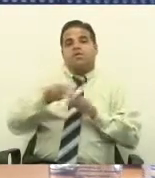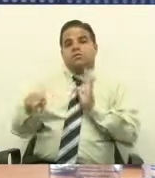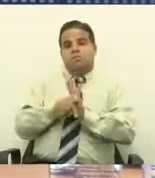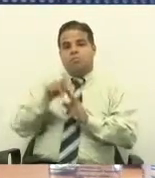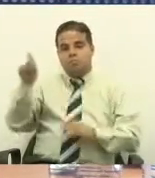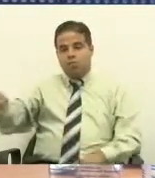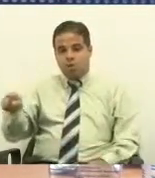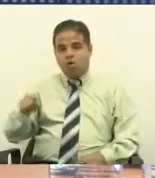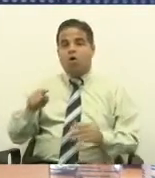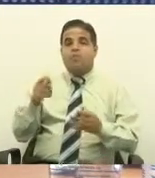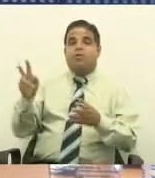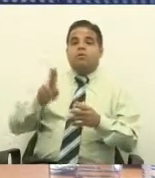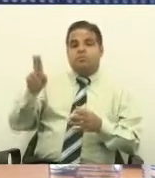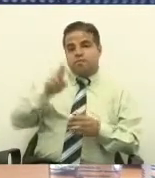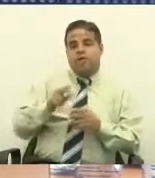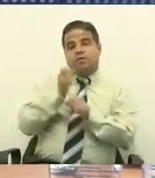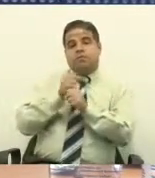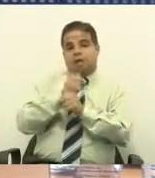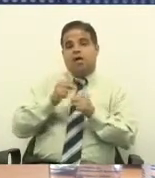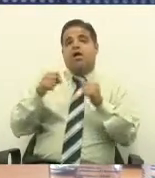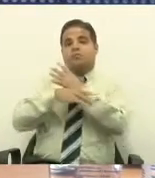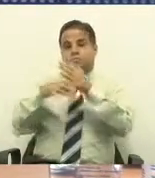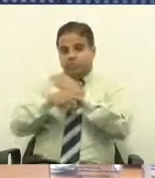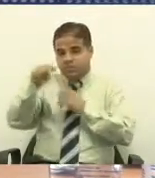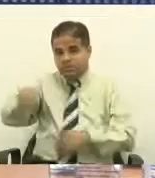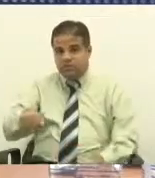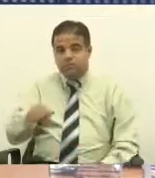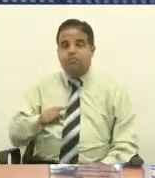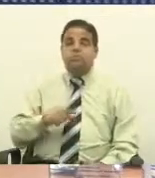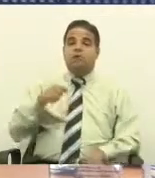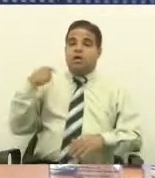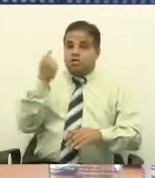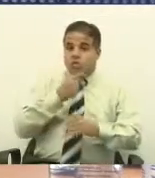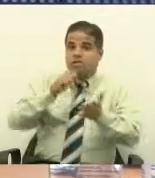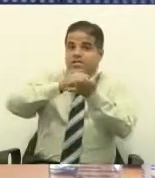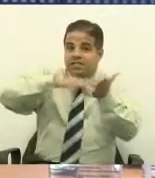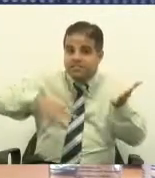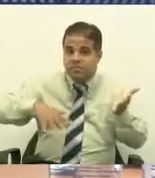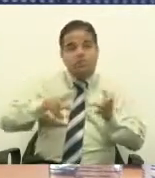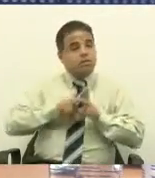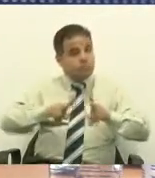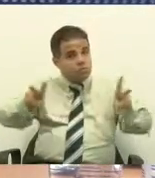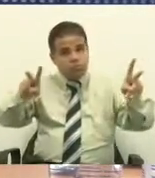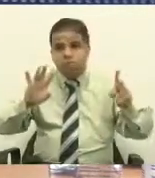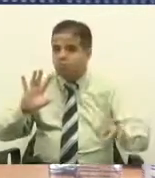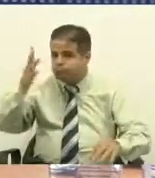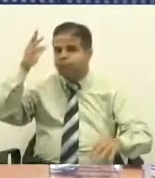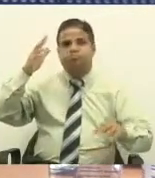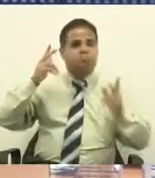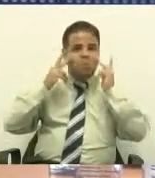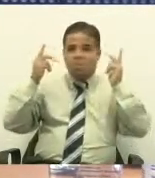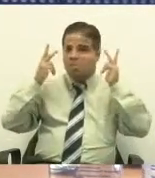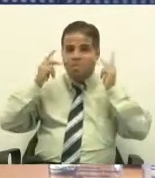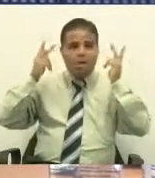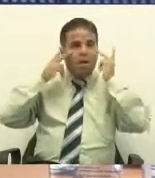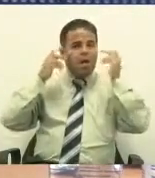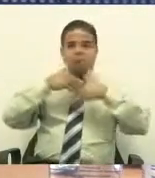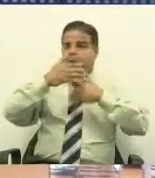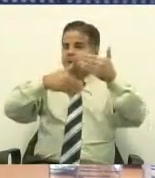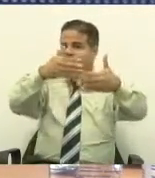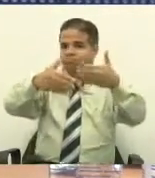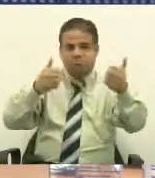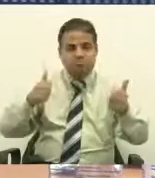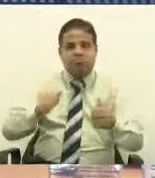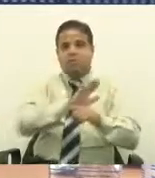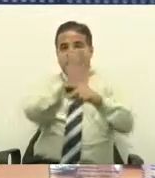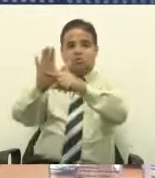para a municipalidade já há muito tempo. Então, hoje, as nossas atividades elas continuam acontecendo de forma a contemplar